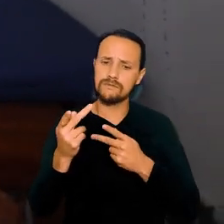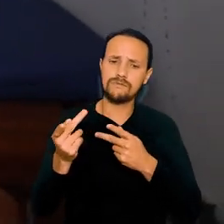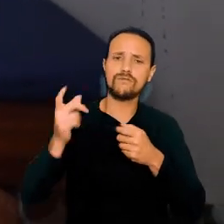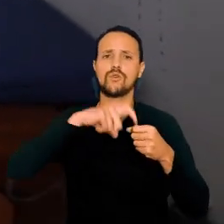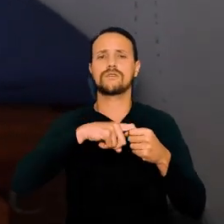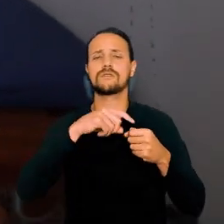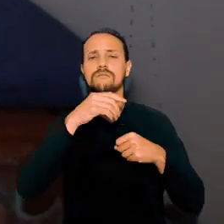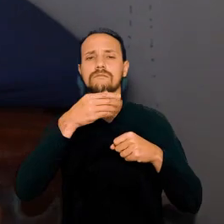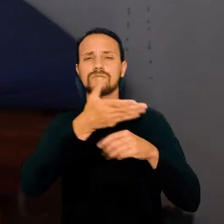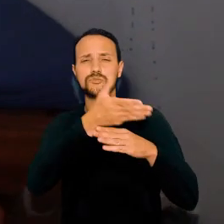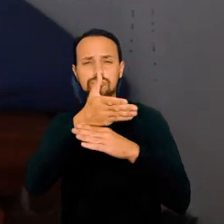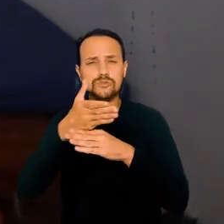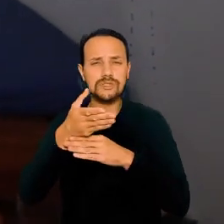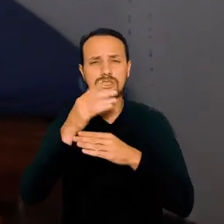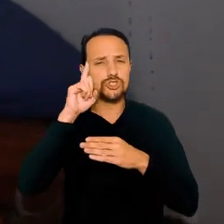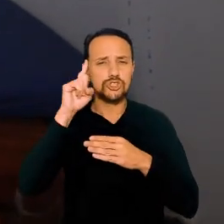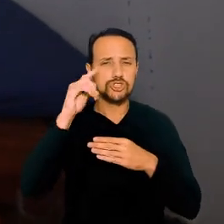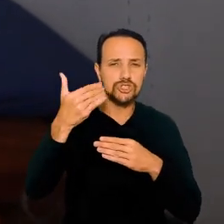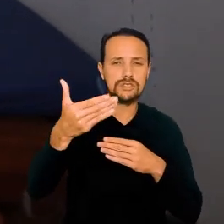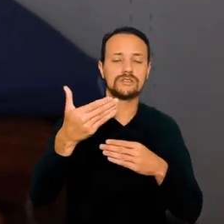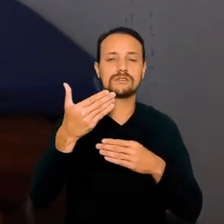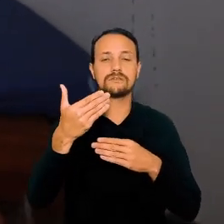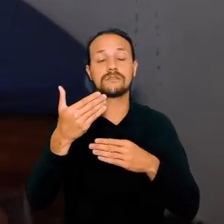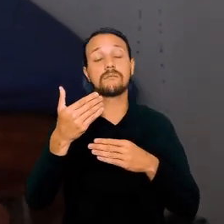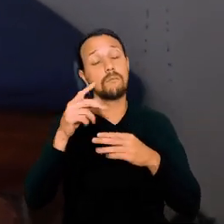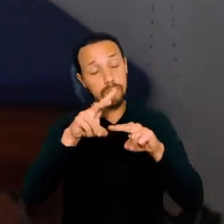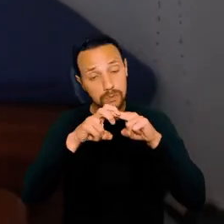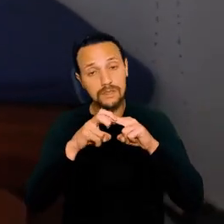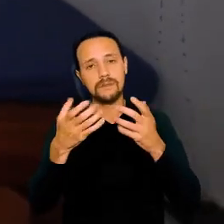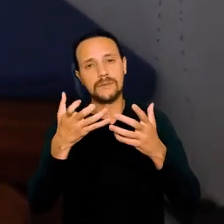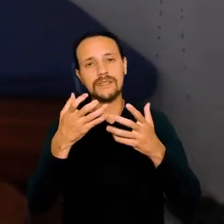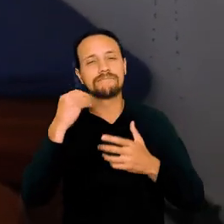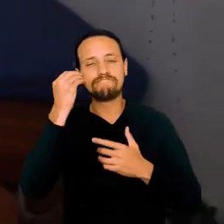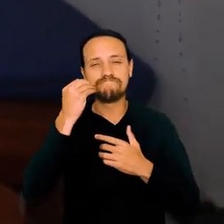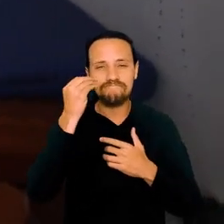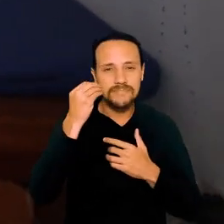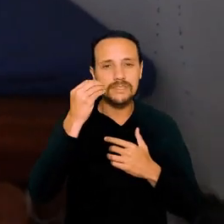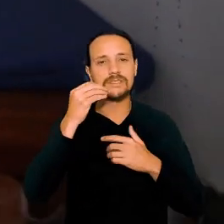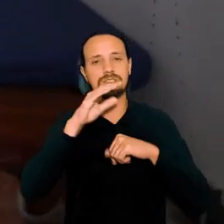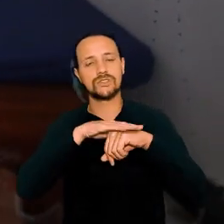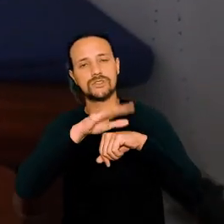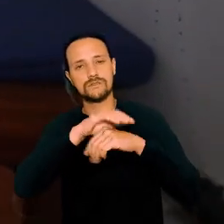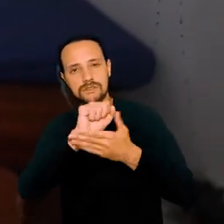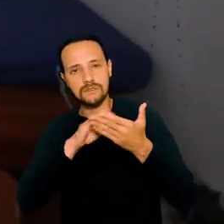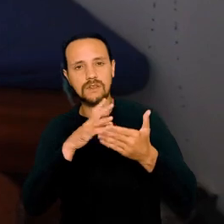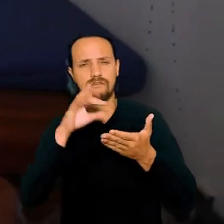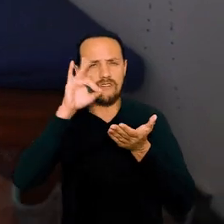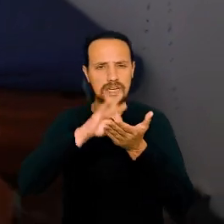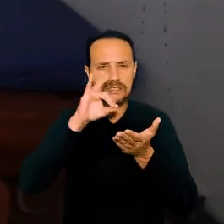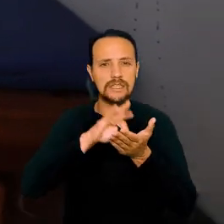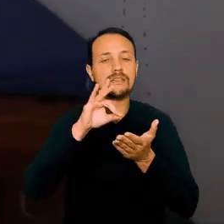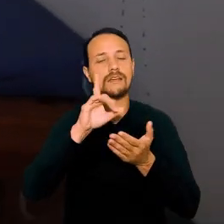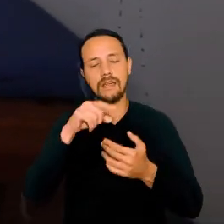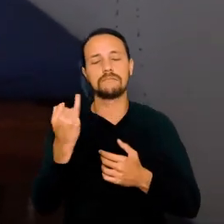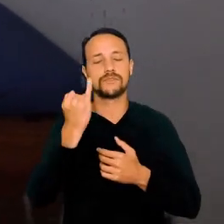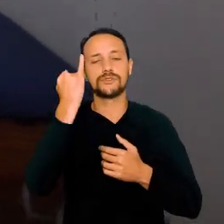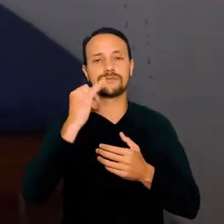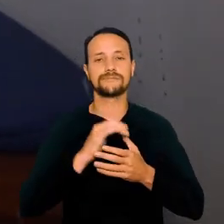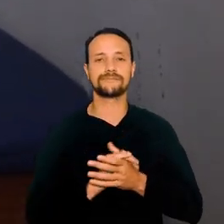superiores. E aí, aqui no setor, nós temos duas terapeutas que elas confeccionam esse material. Né? Olha que